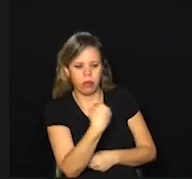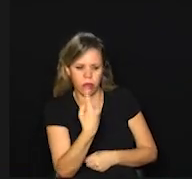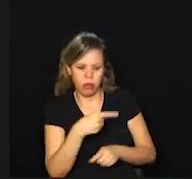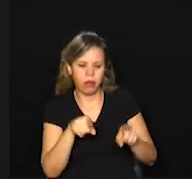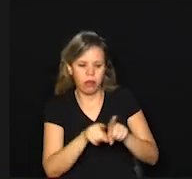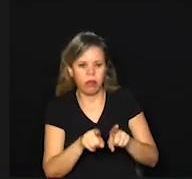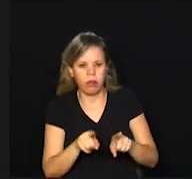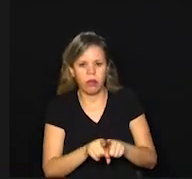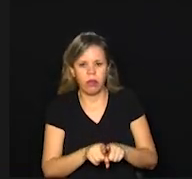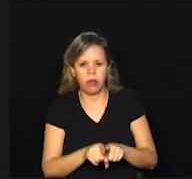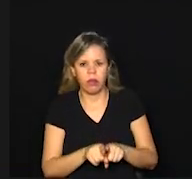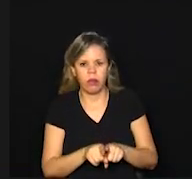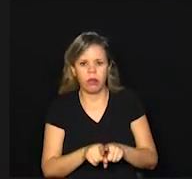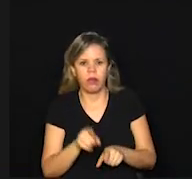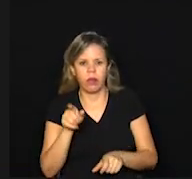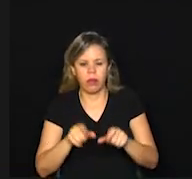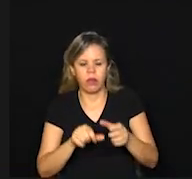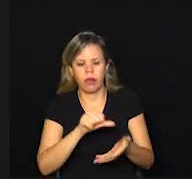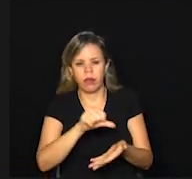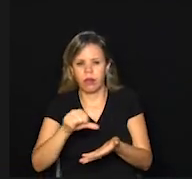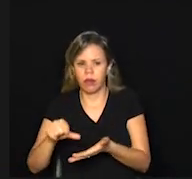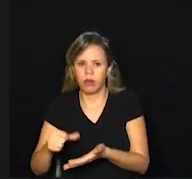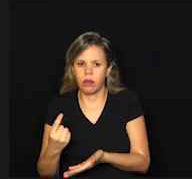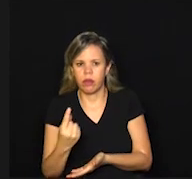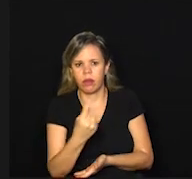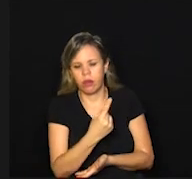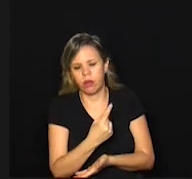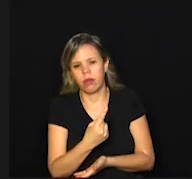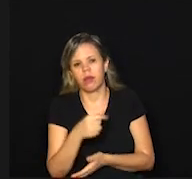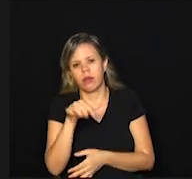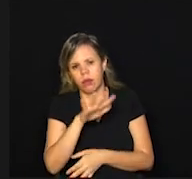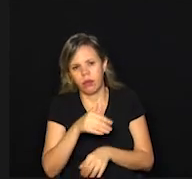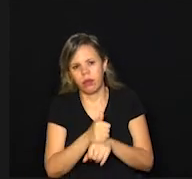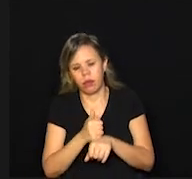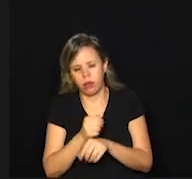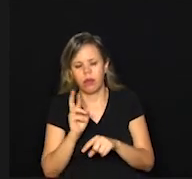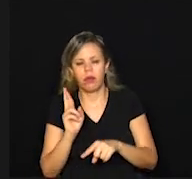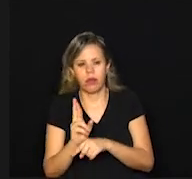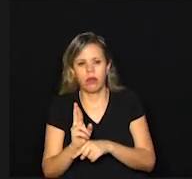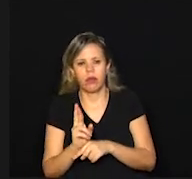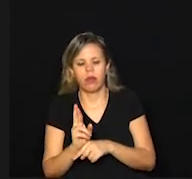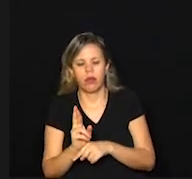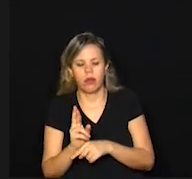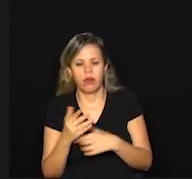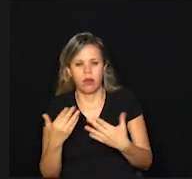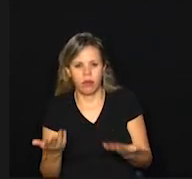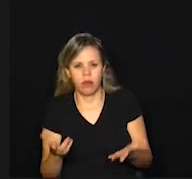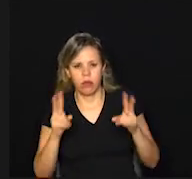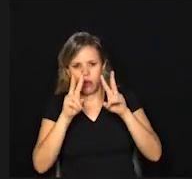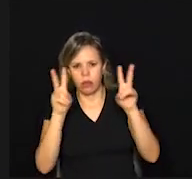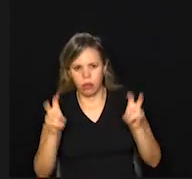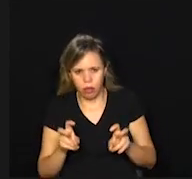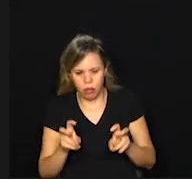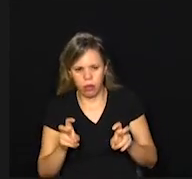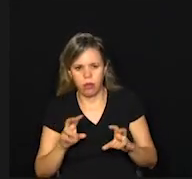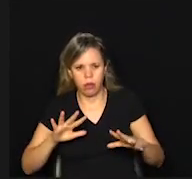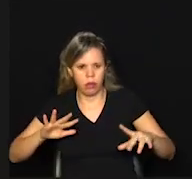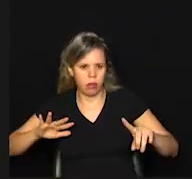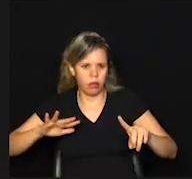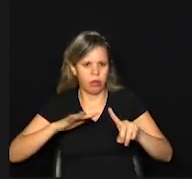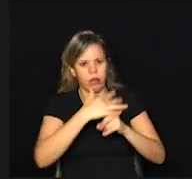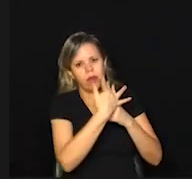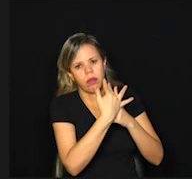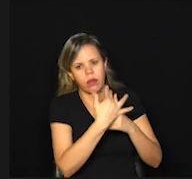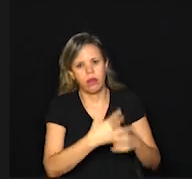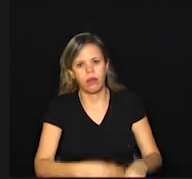também de cada um dos nossos territórios e cada uma das áreas que a gente representa né É sobre cidadania